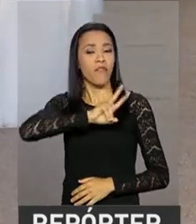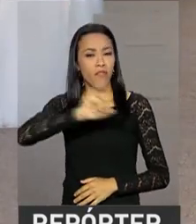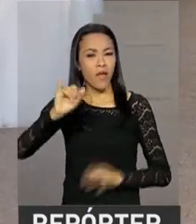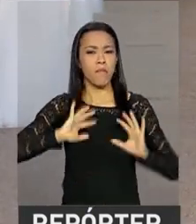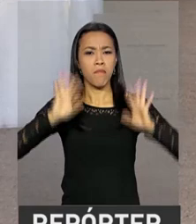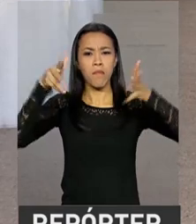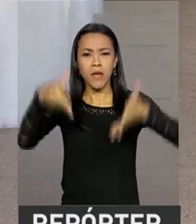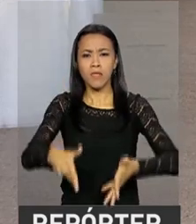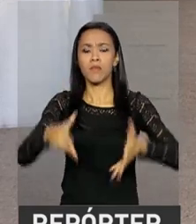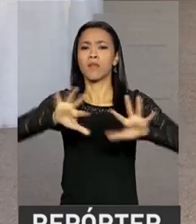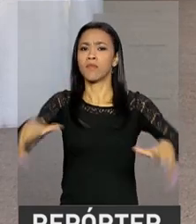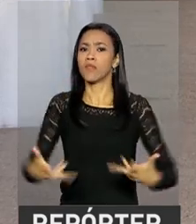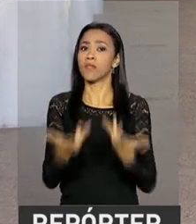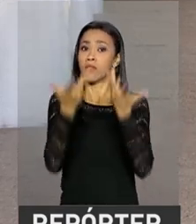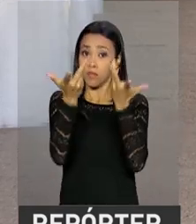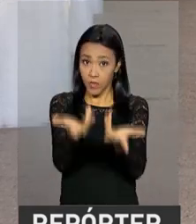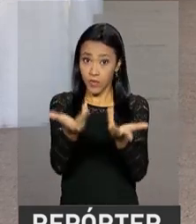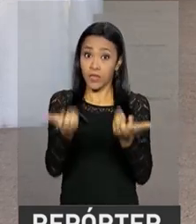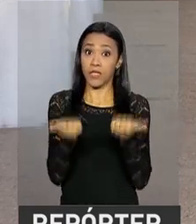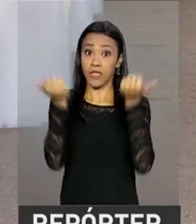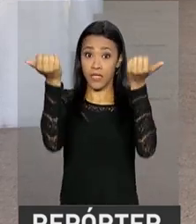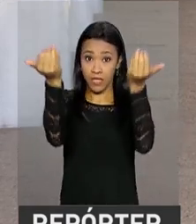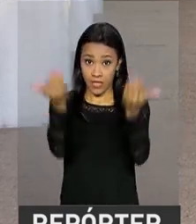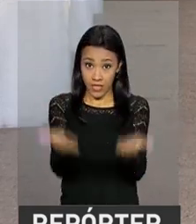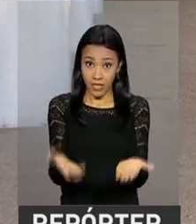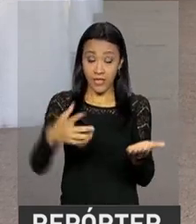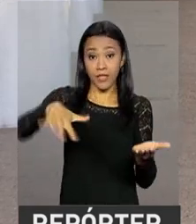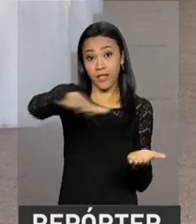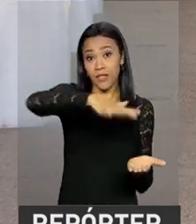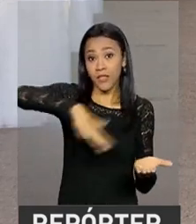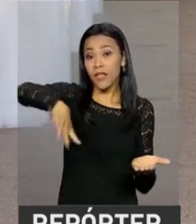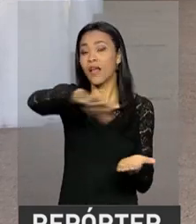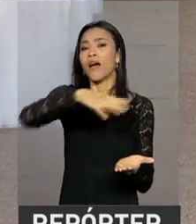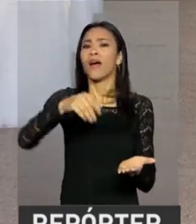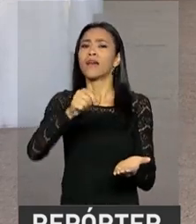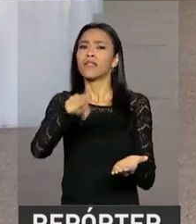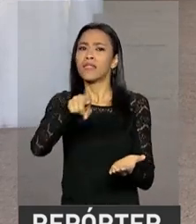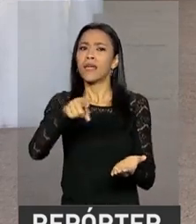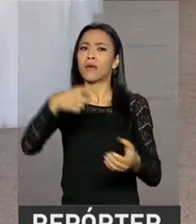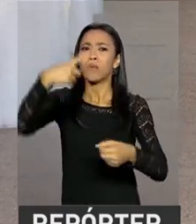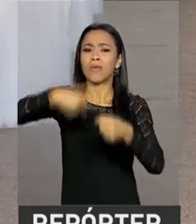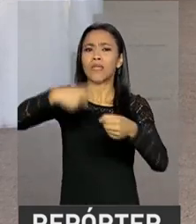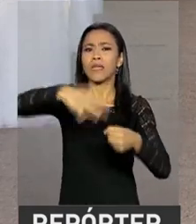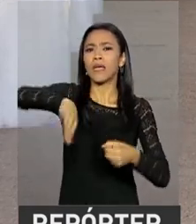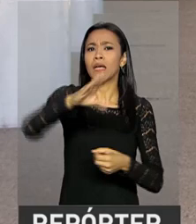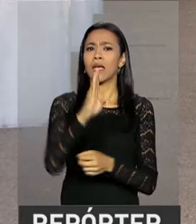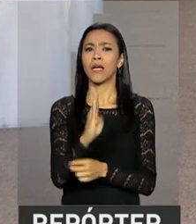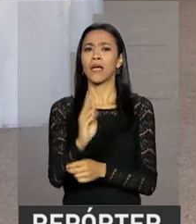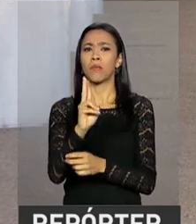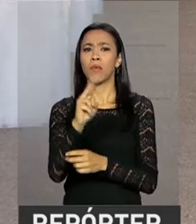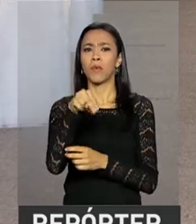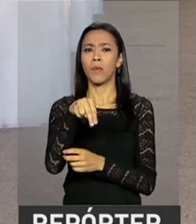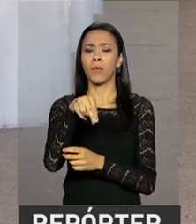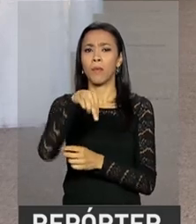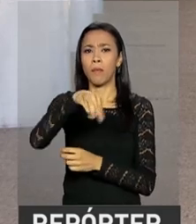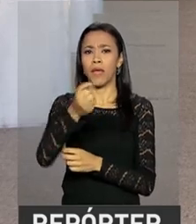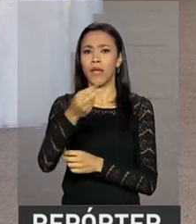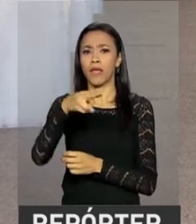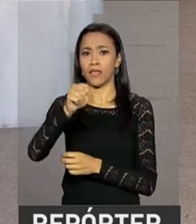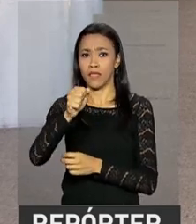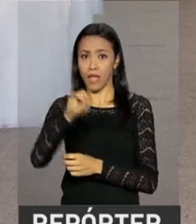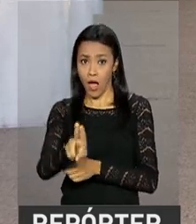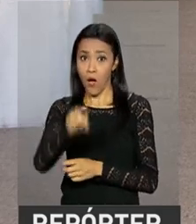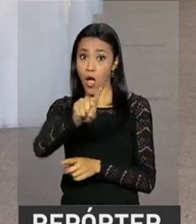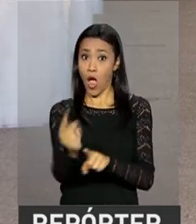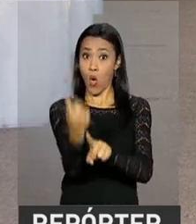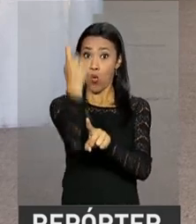uma cerimônia que confere a Blumenau o título de Capital Nacional da cerveja Blumenau tem a única escola de ensino